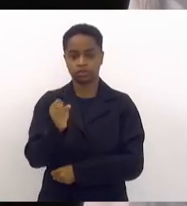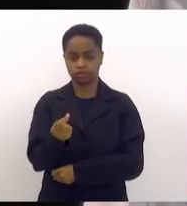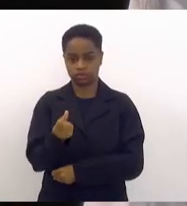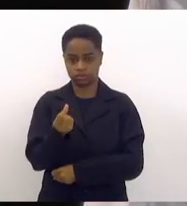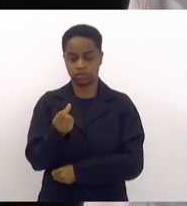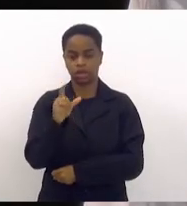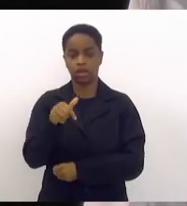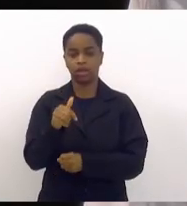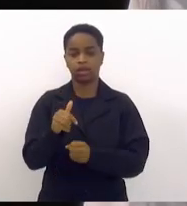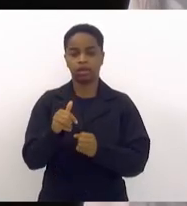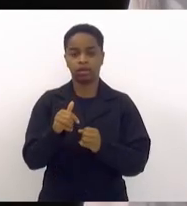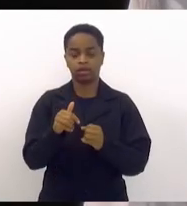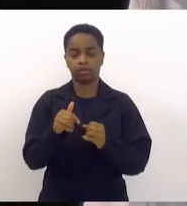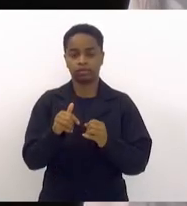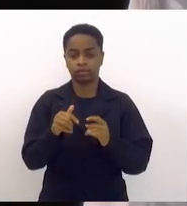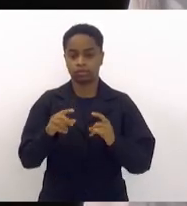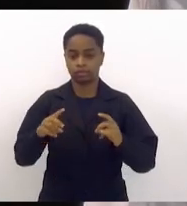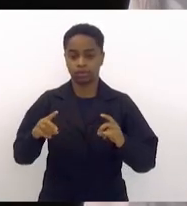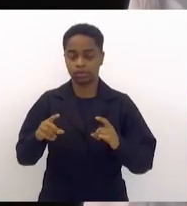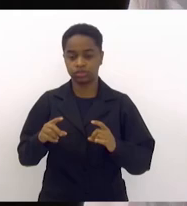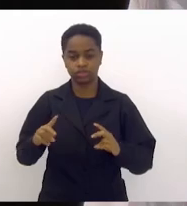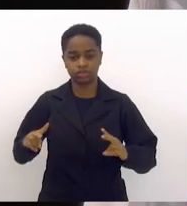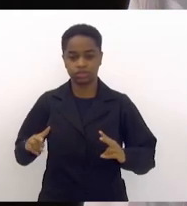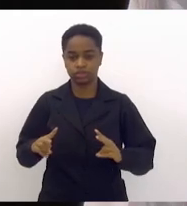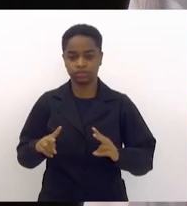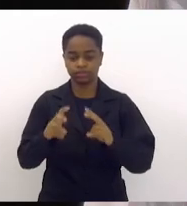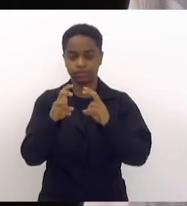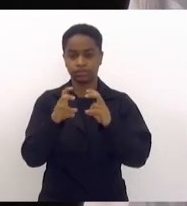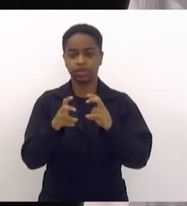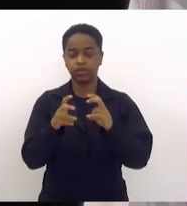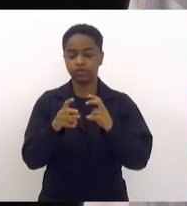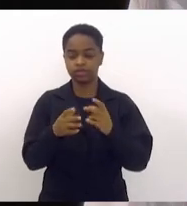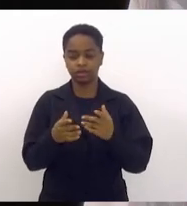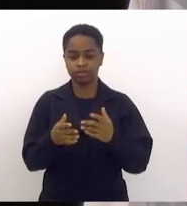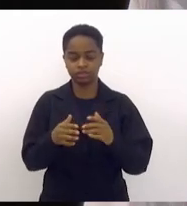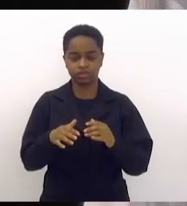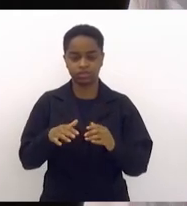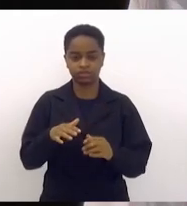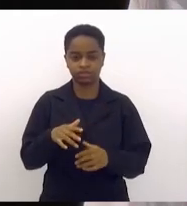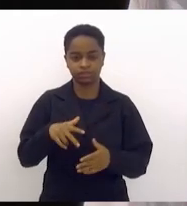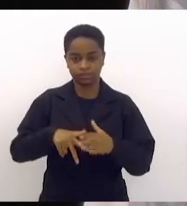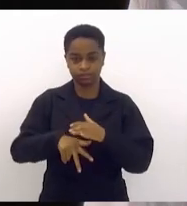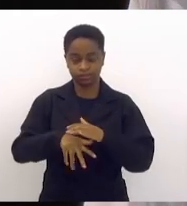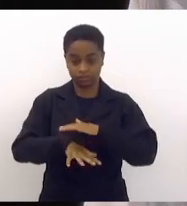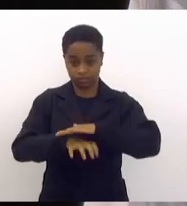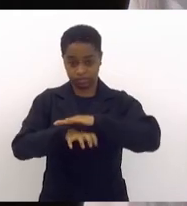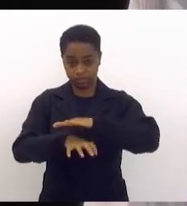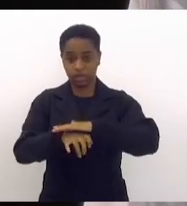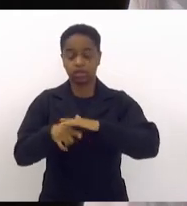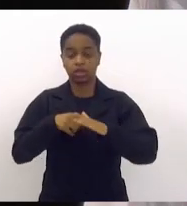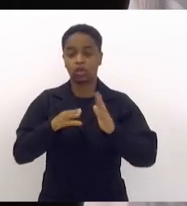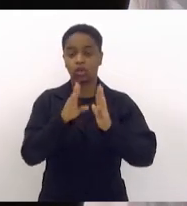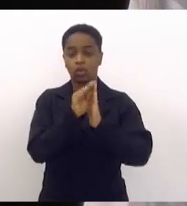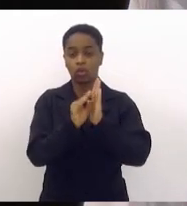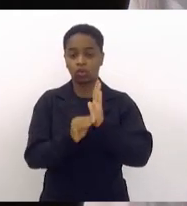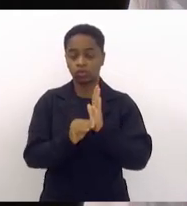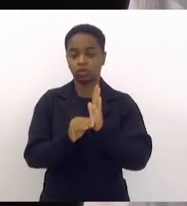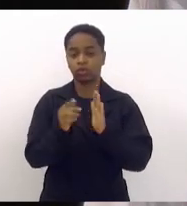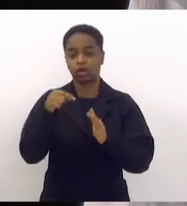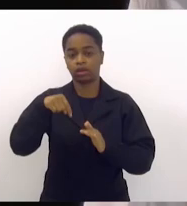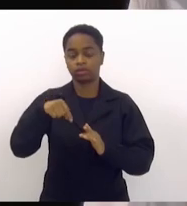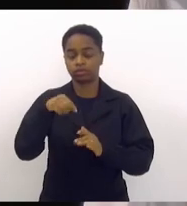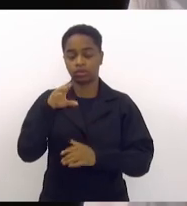eh tida como marco de maior nível de conteúdo nacional e o que que isso quer dizer meu amigo